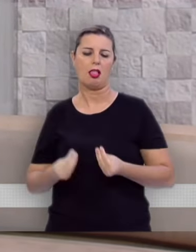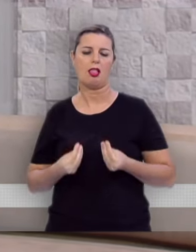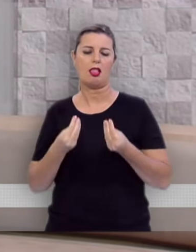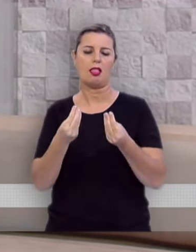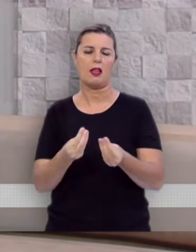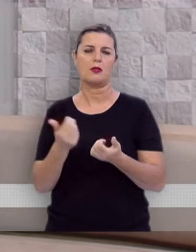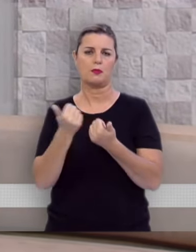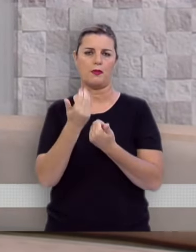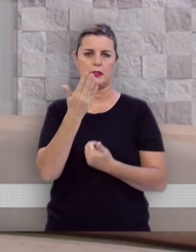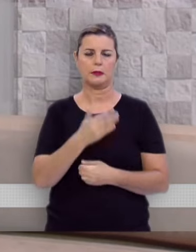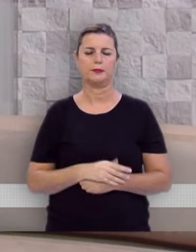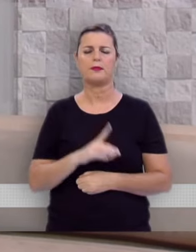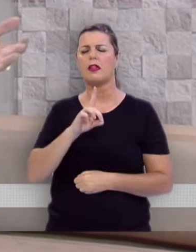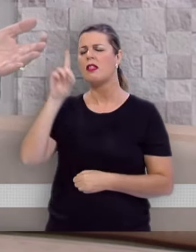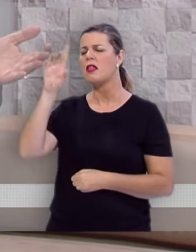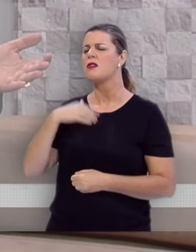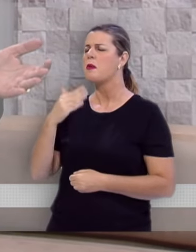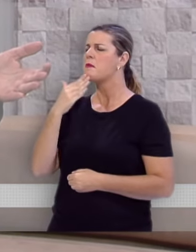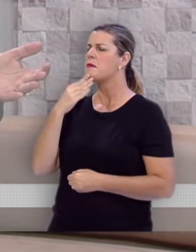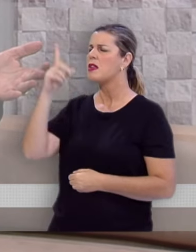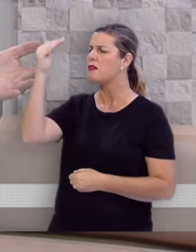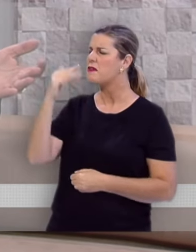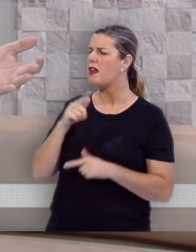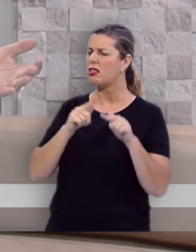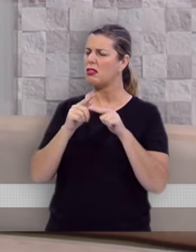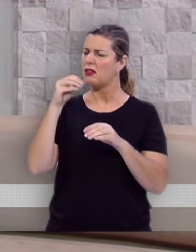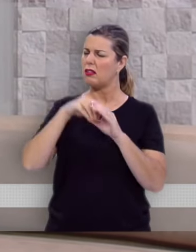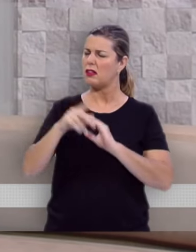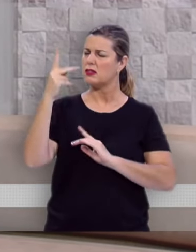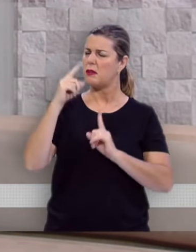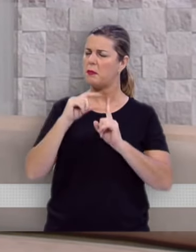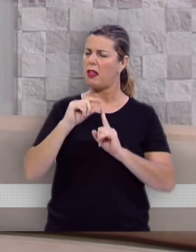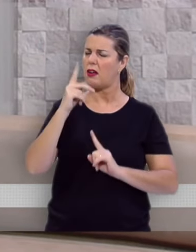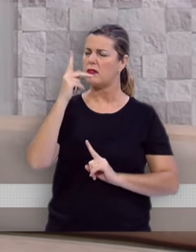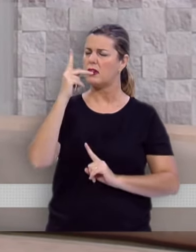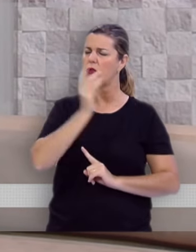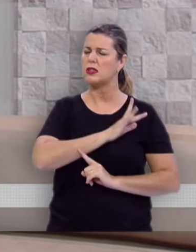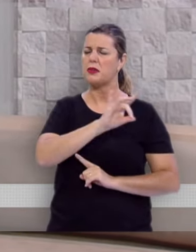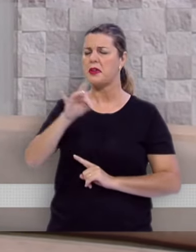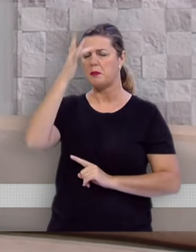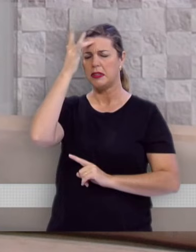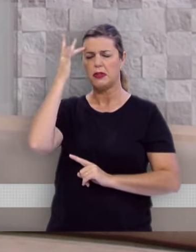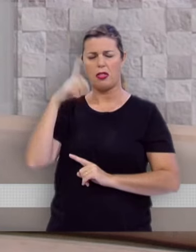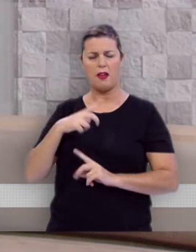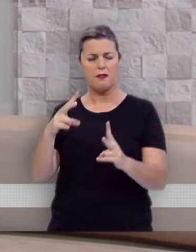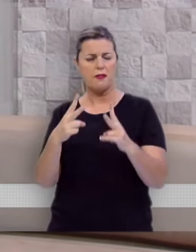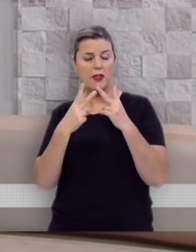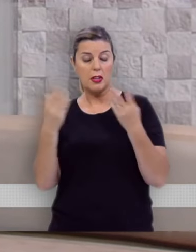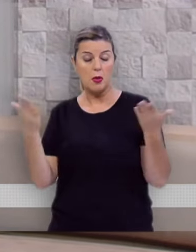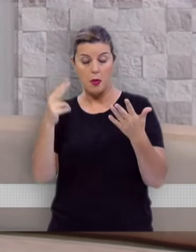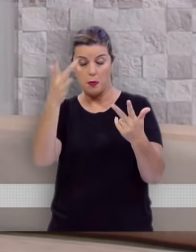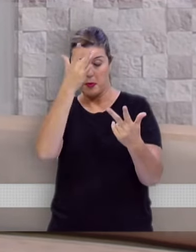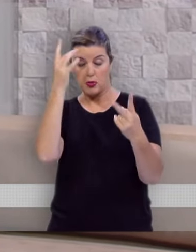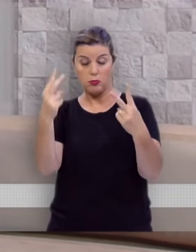promoveu e realizou por você. Deus, eu te peço que Tu apliques a Tua palavra ao coração daqueles que nos assistem, para que